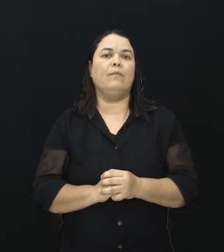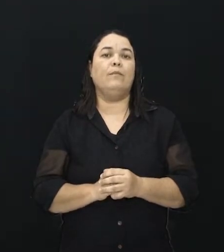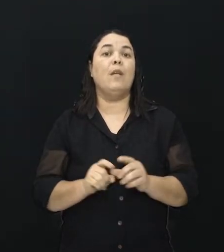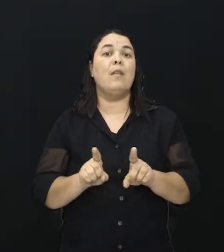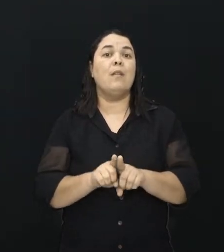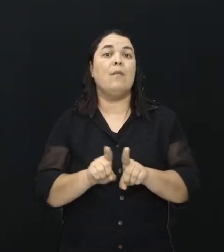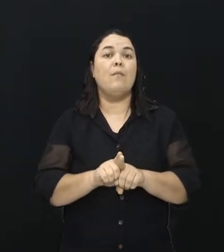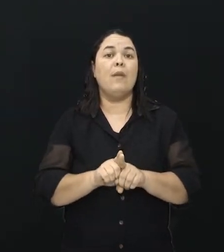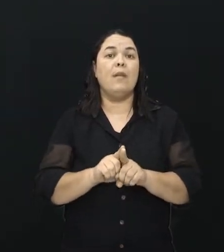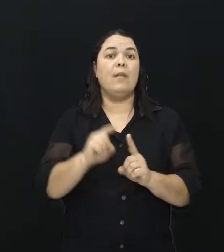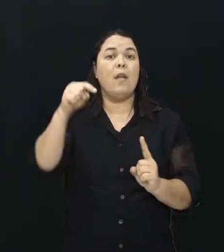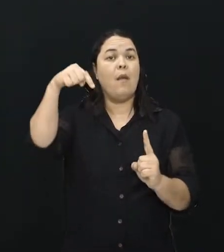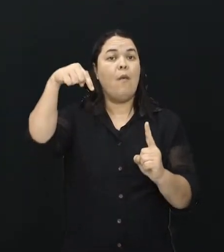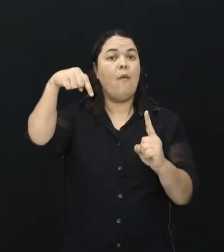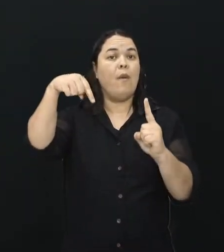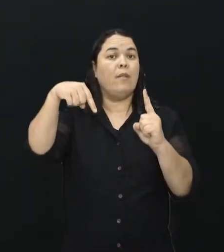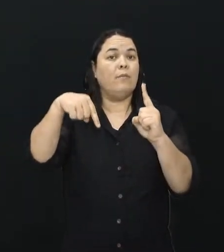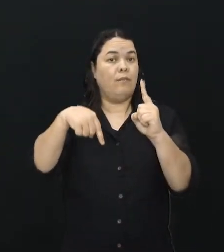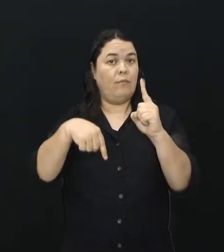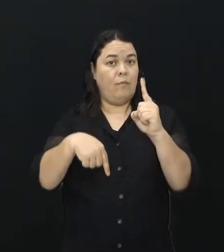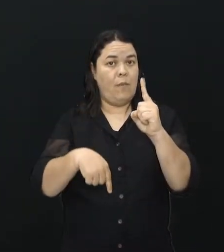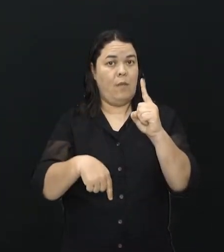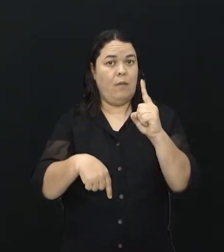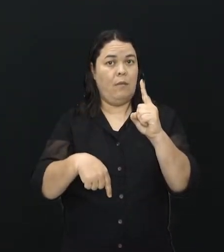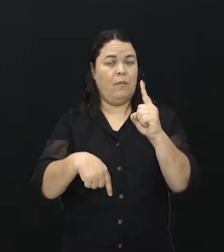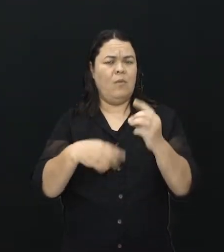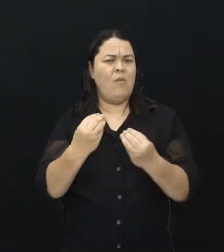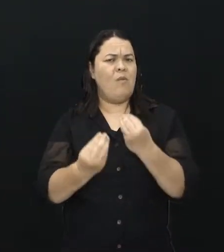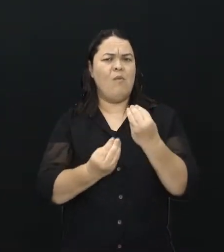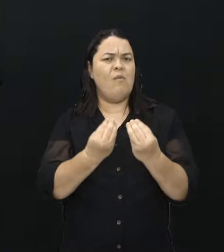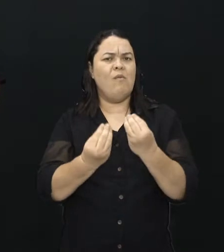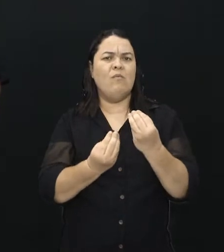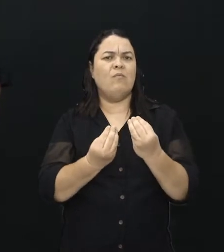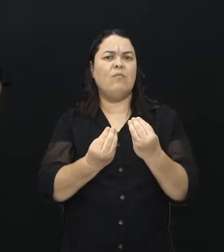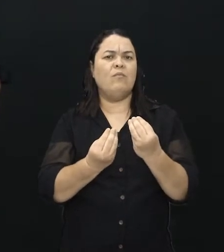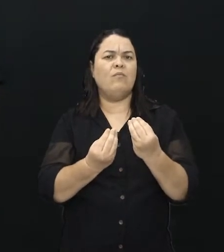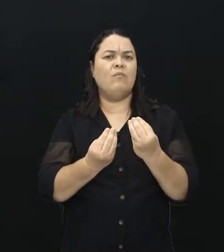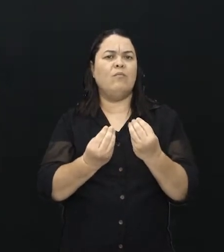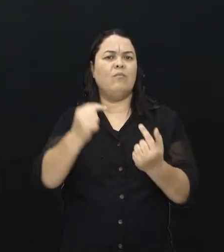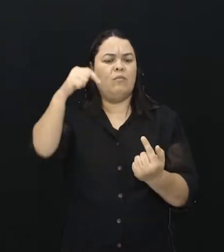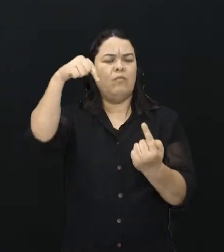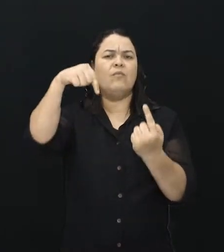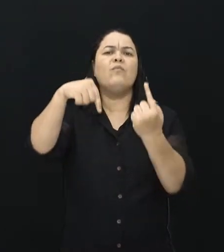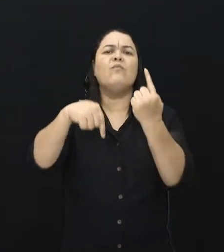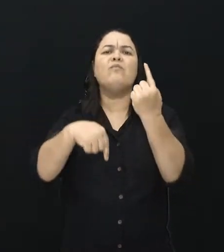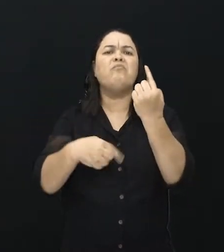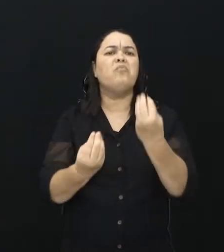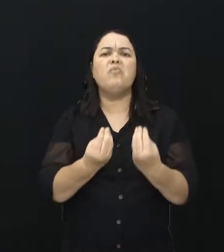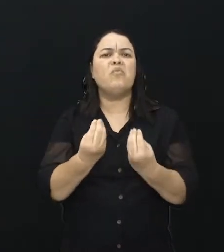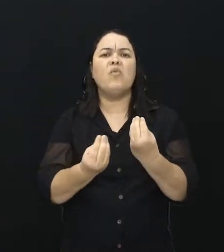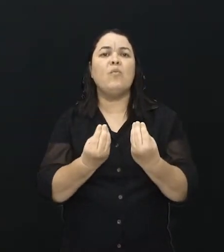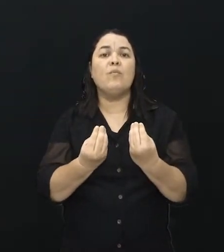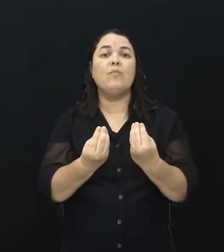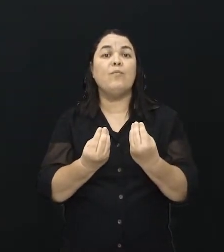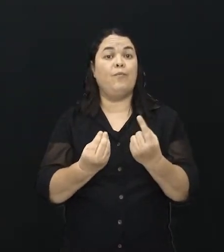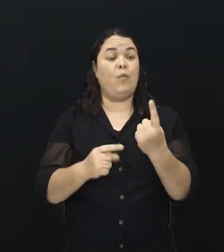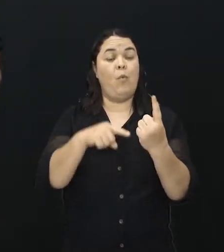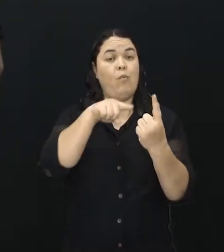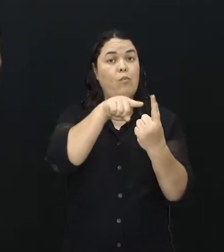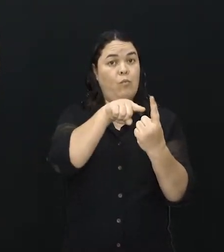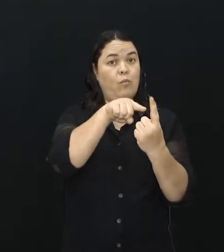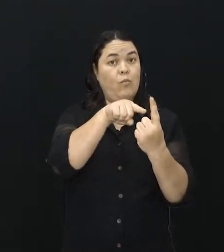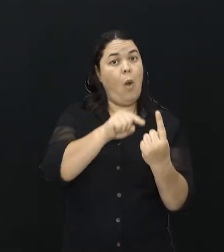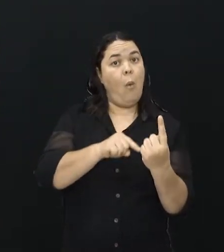grandezas inversamente proporcionais. Quando que duas grandezas quaisquer são inversas? Quando uma